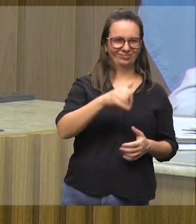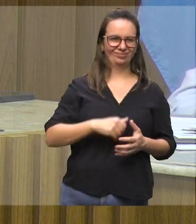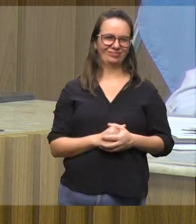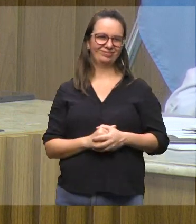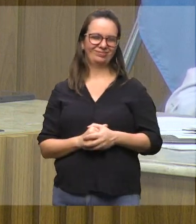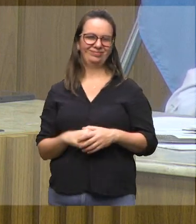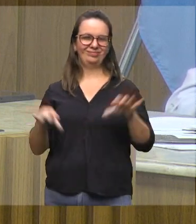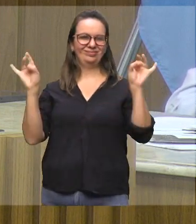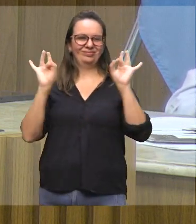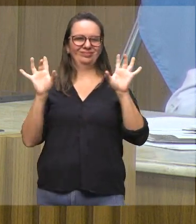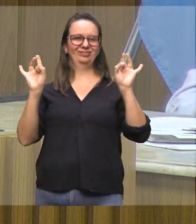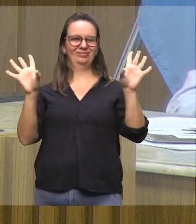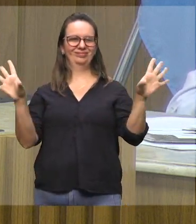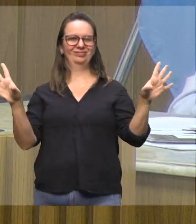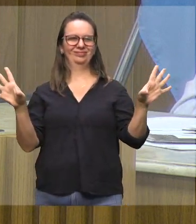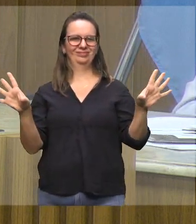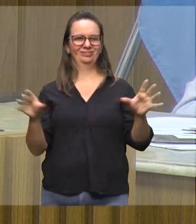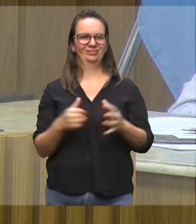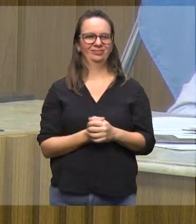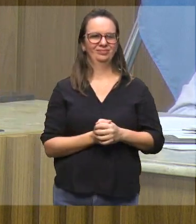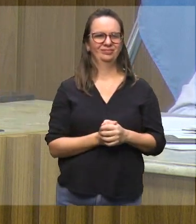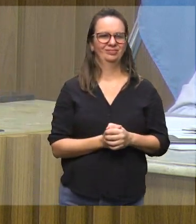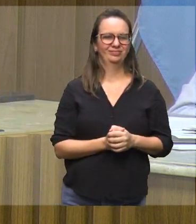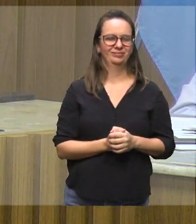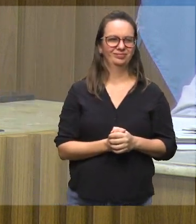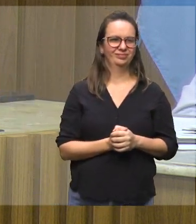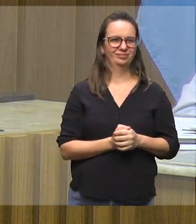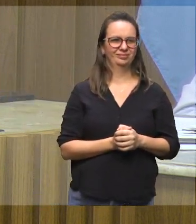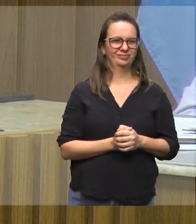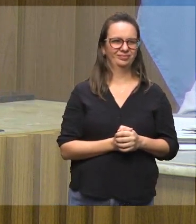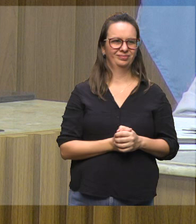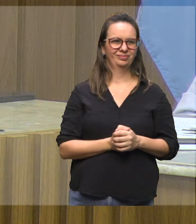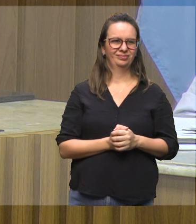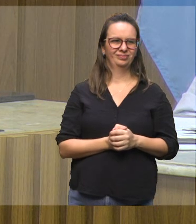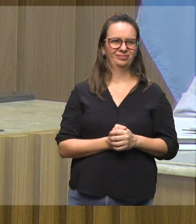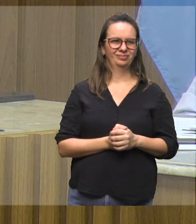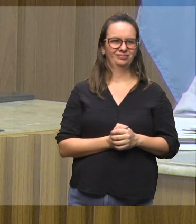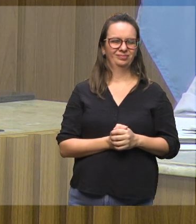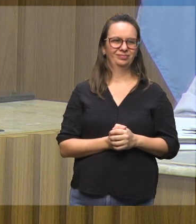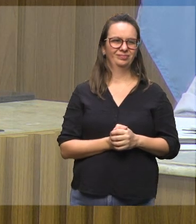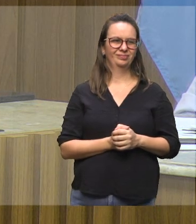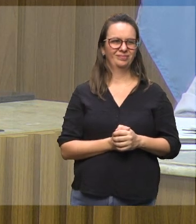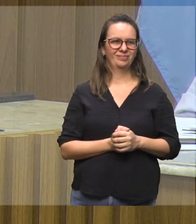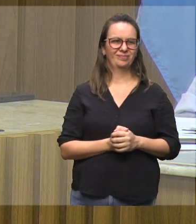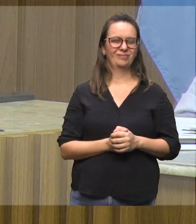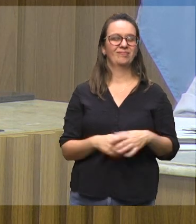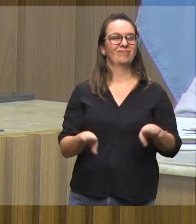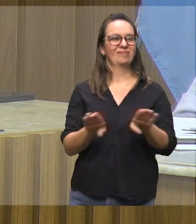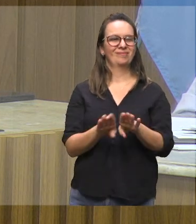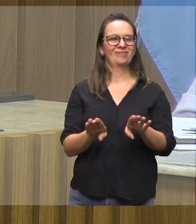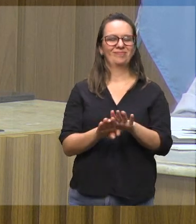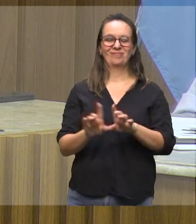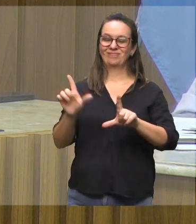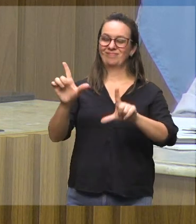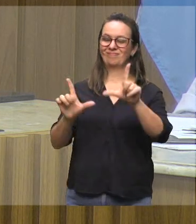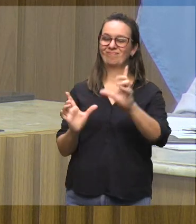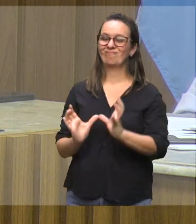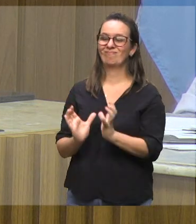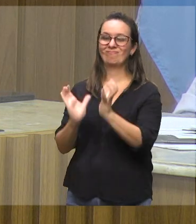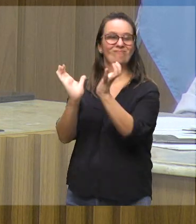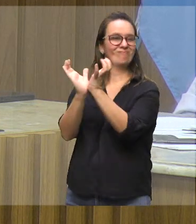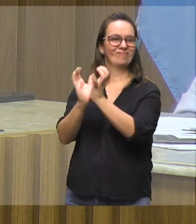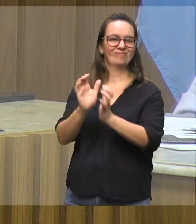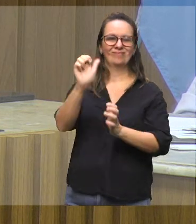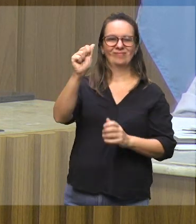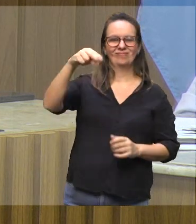Em especial, eu queria fazer uma referência à equipe da TV Câmara. Ana Li,